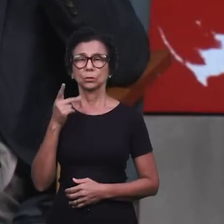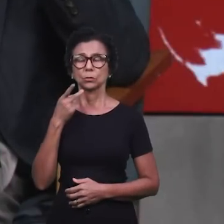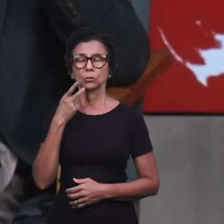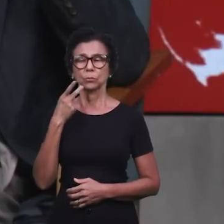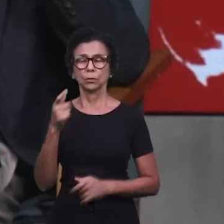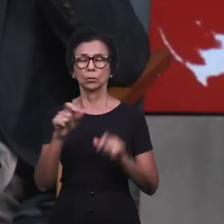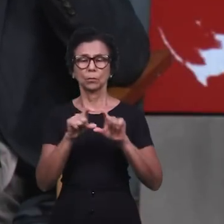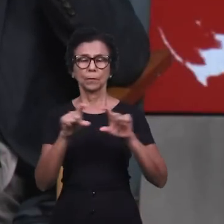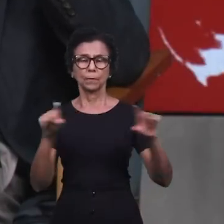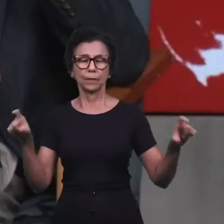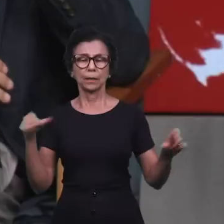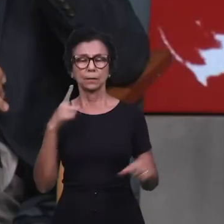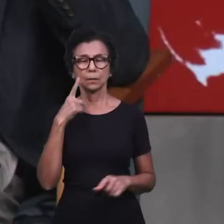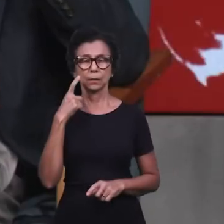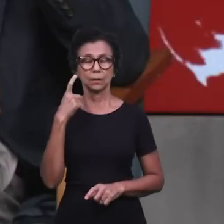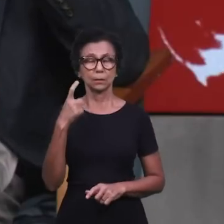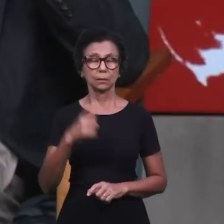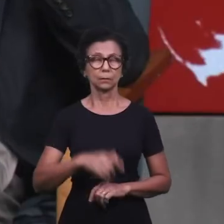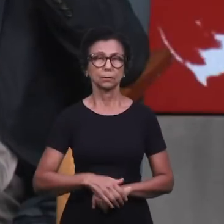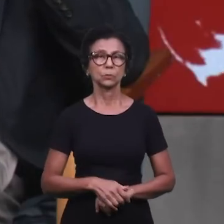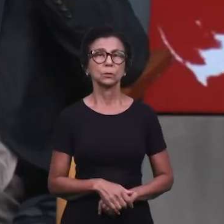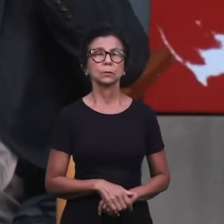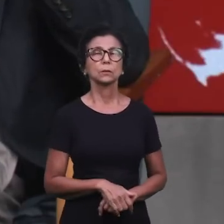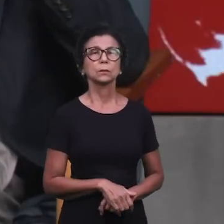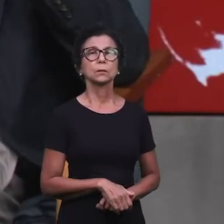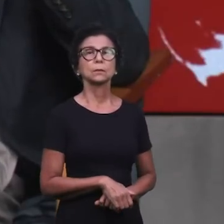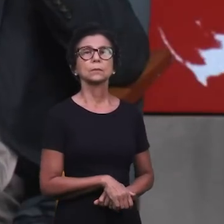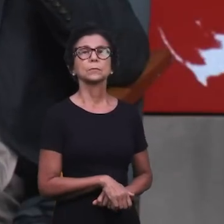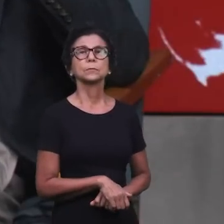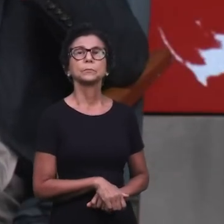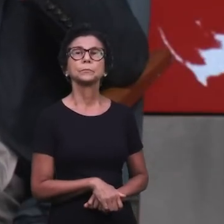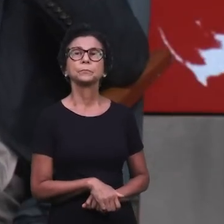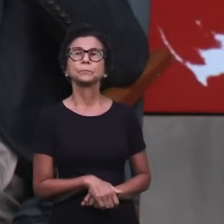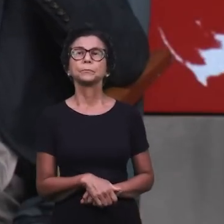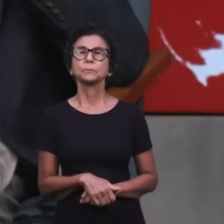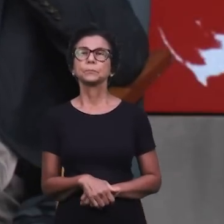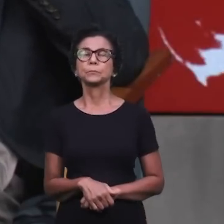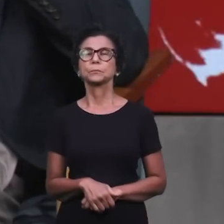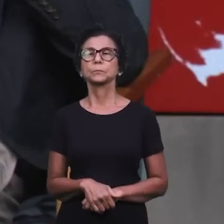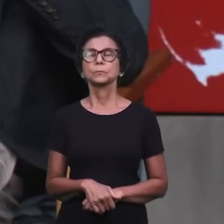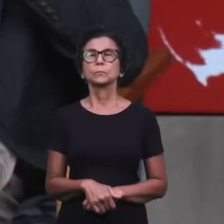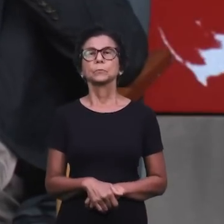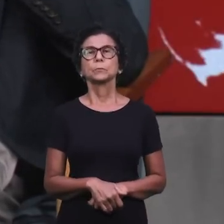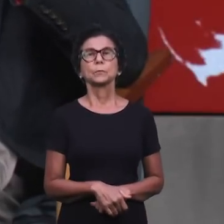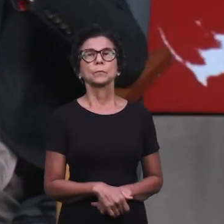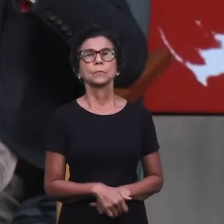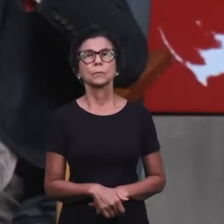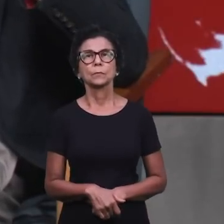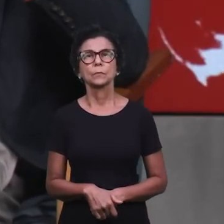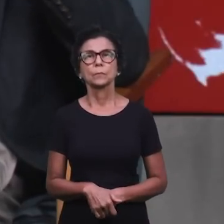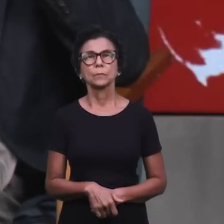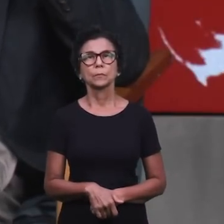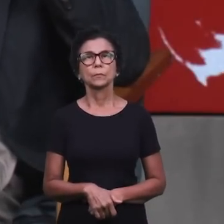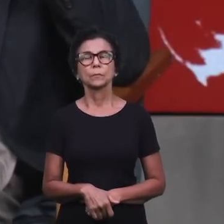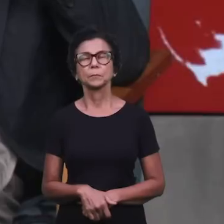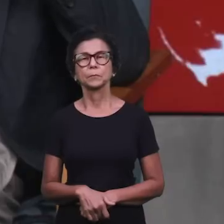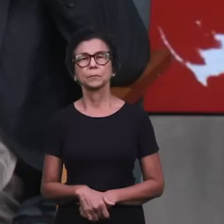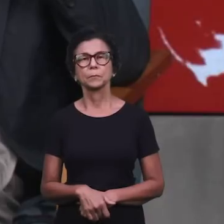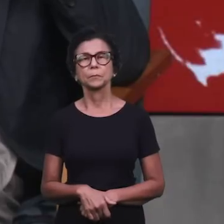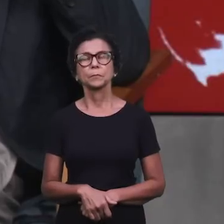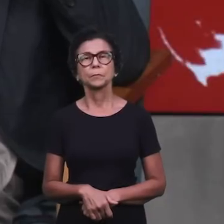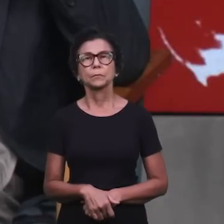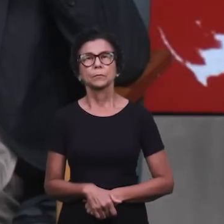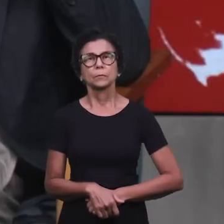colocação muito interessante quando ele disse que, quando ele falava nesse último, foi